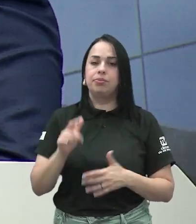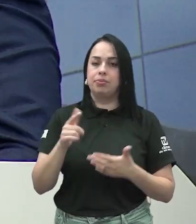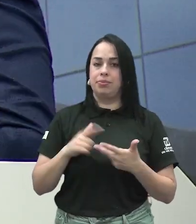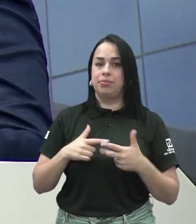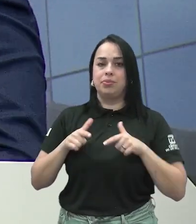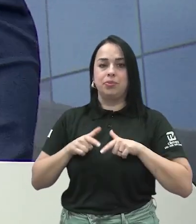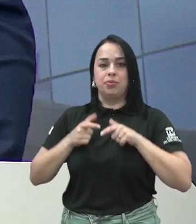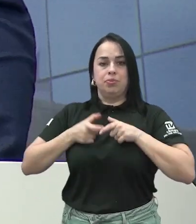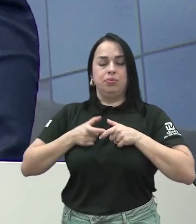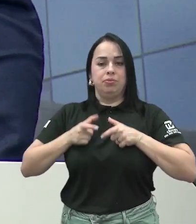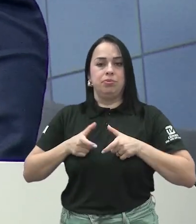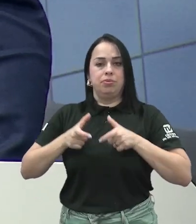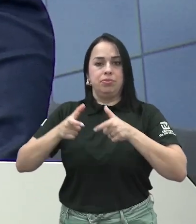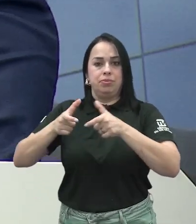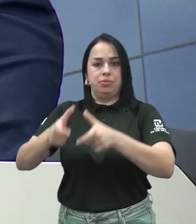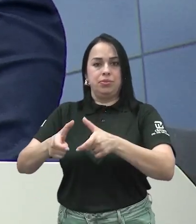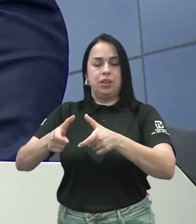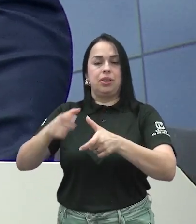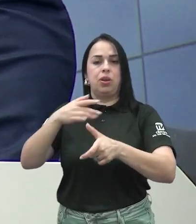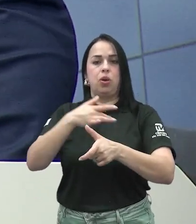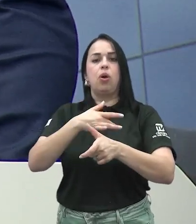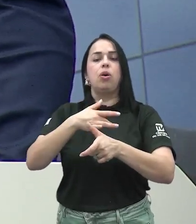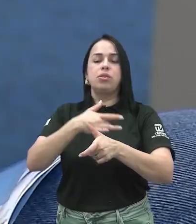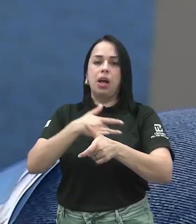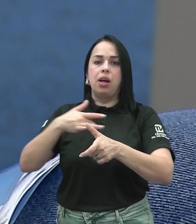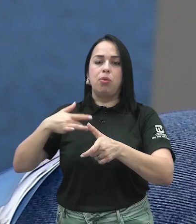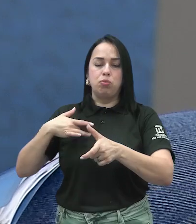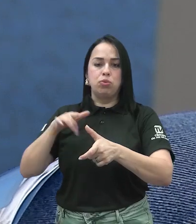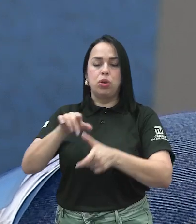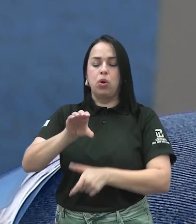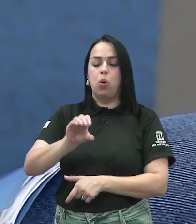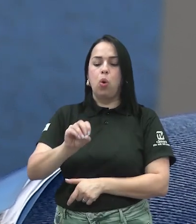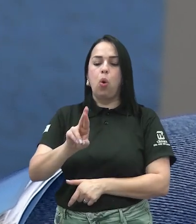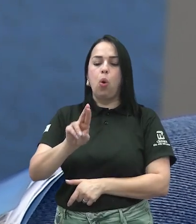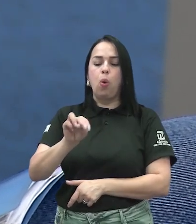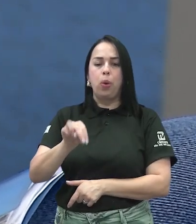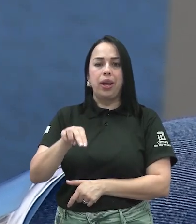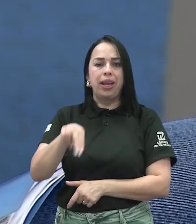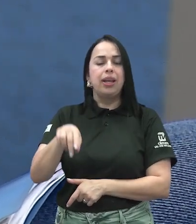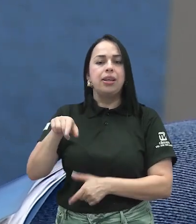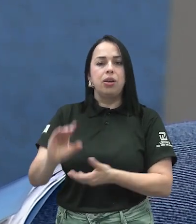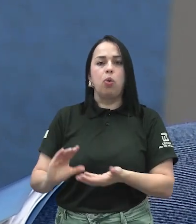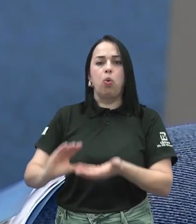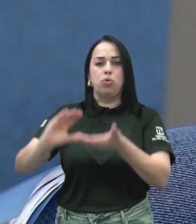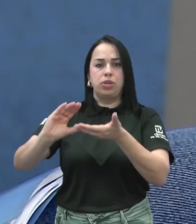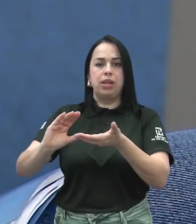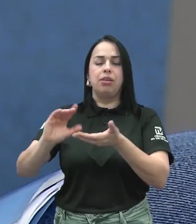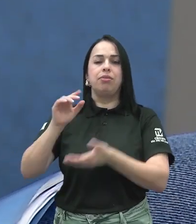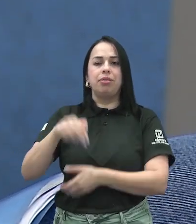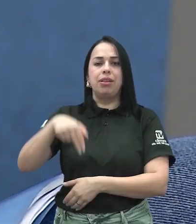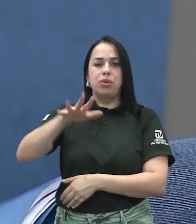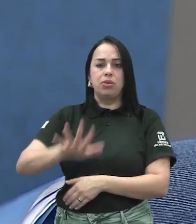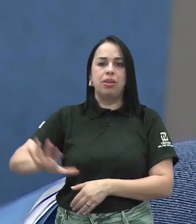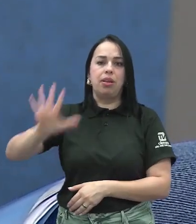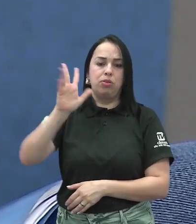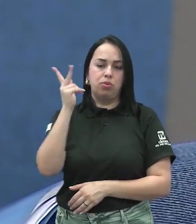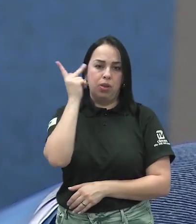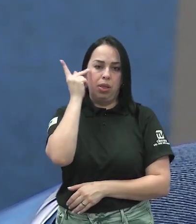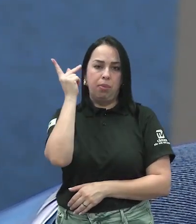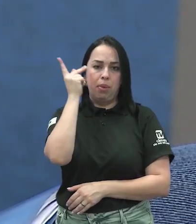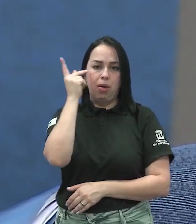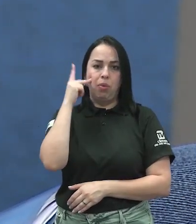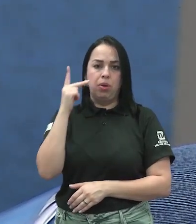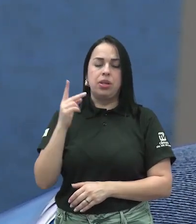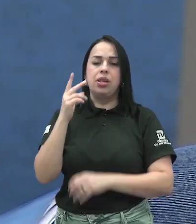concede a medalha Mérito da Saúde ao Corém, Conselho Regional de Enfermagem de São Paulo, que completa